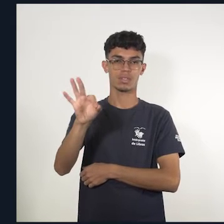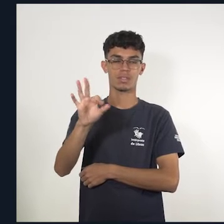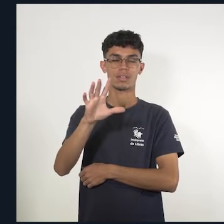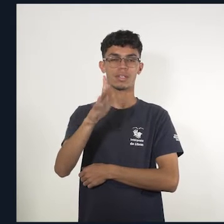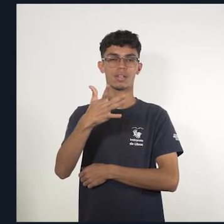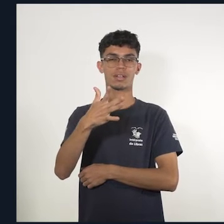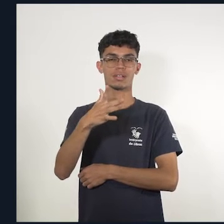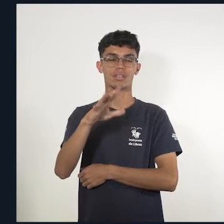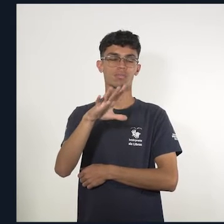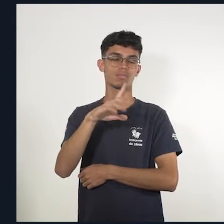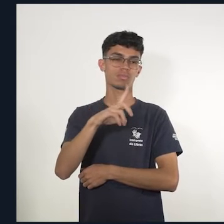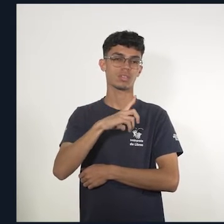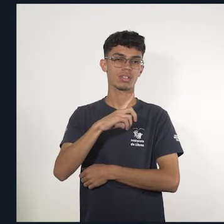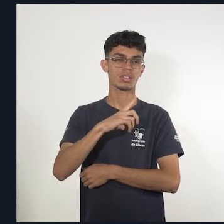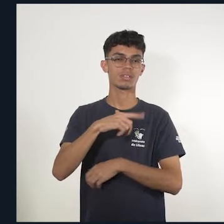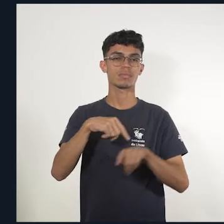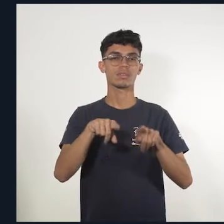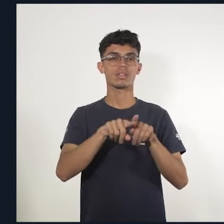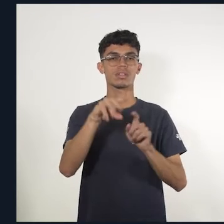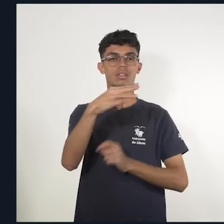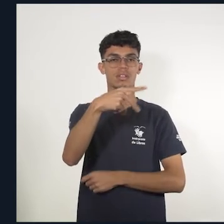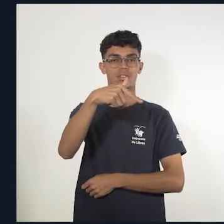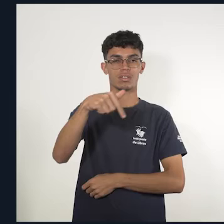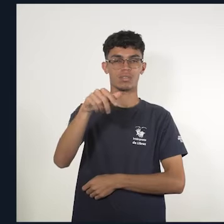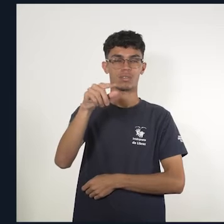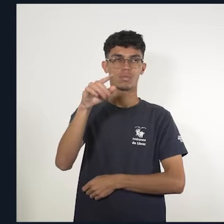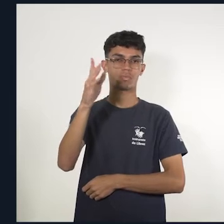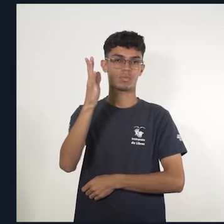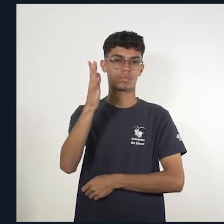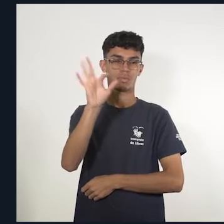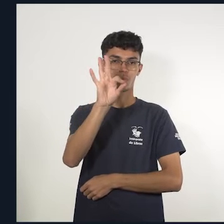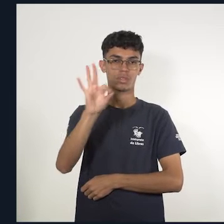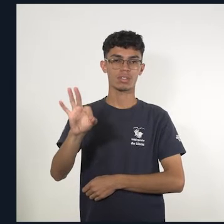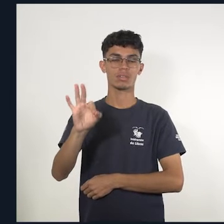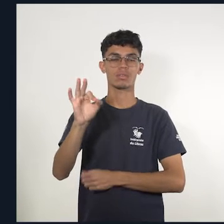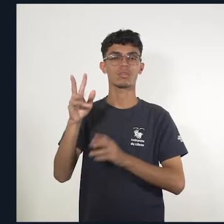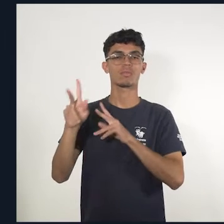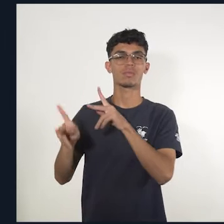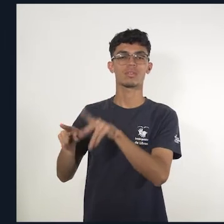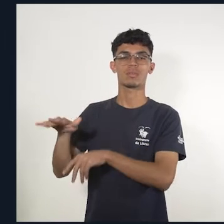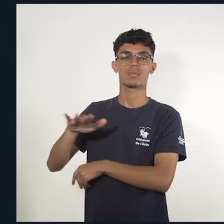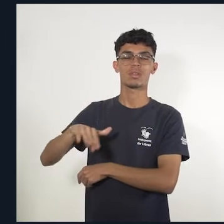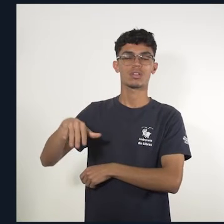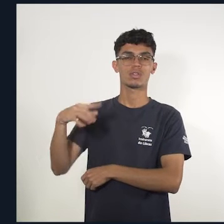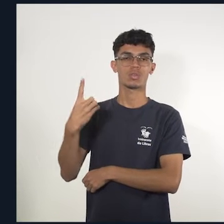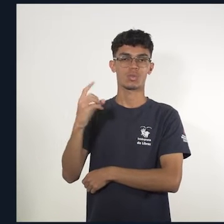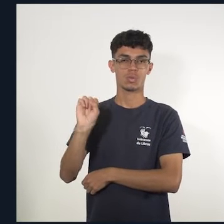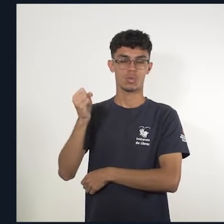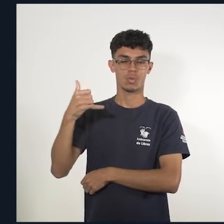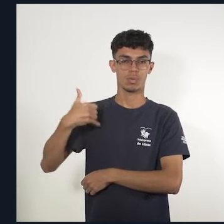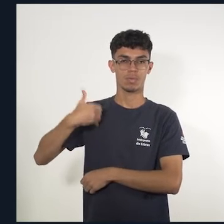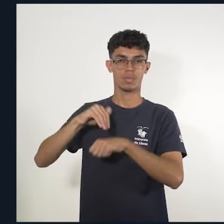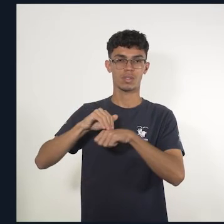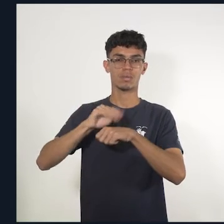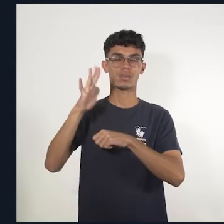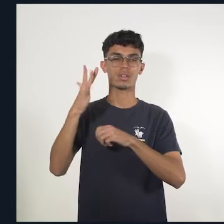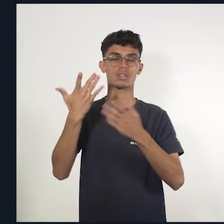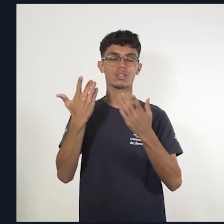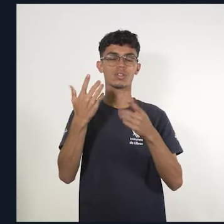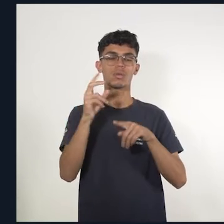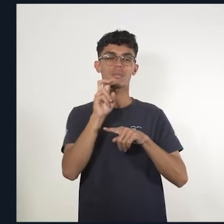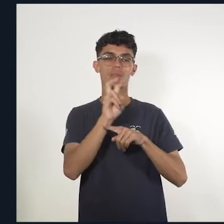chegar a 37% da população acima de 18 anos que teve contato com a doença e que não foi